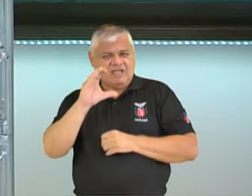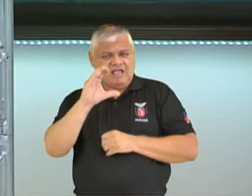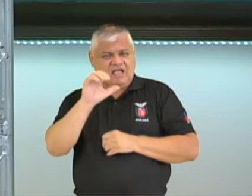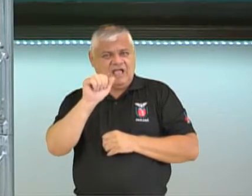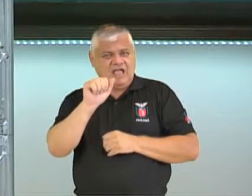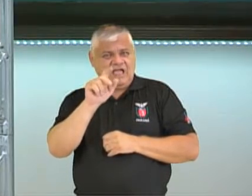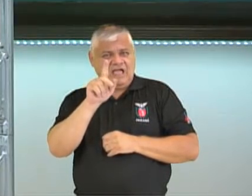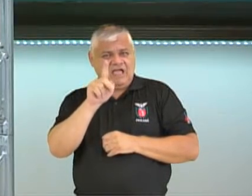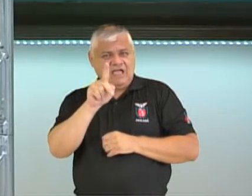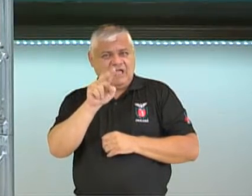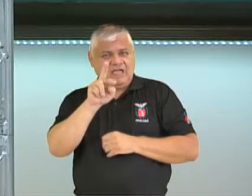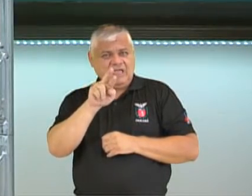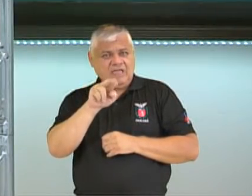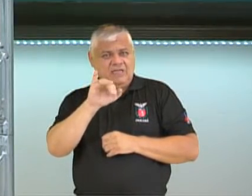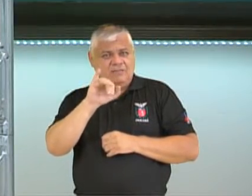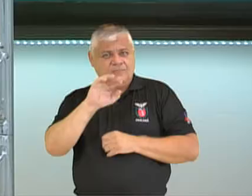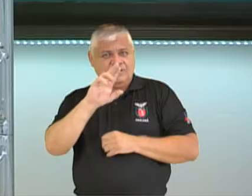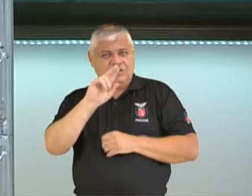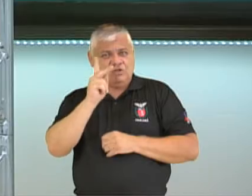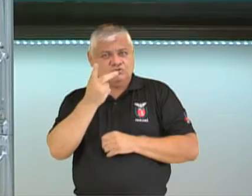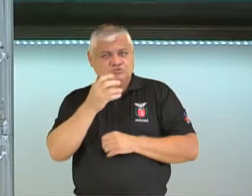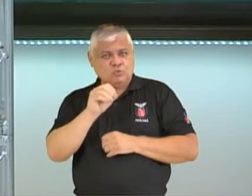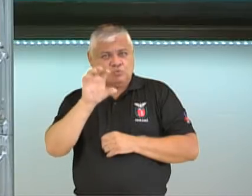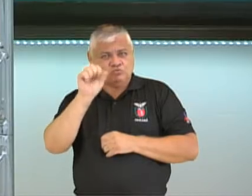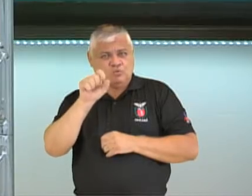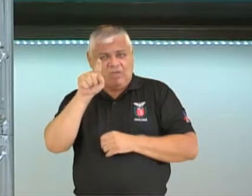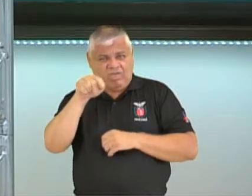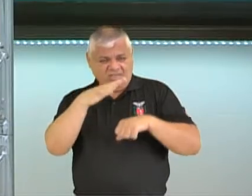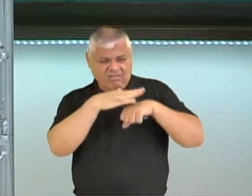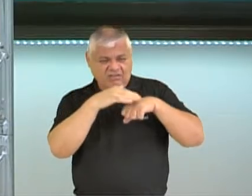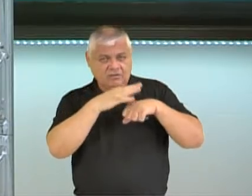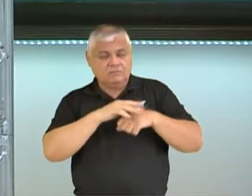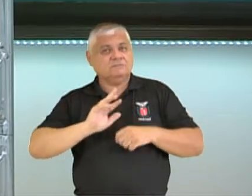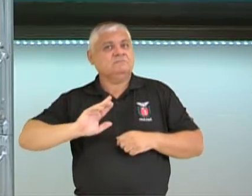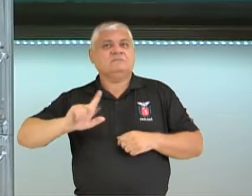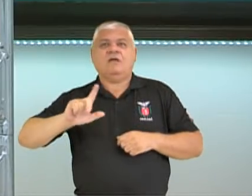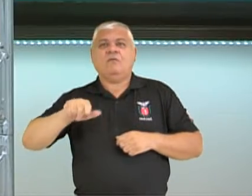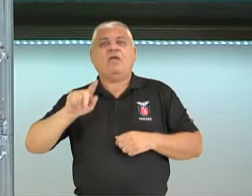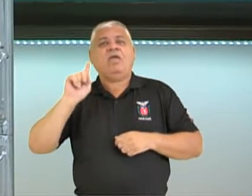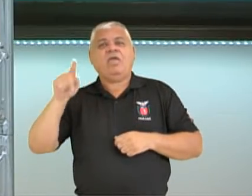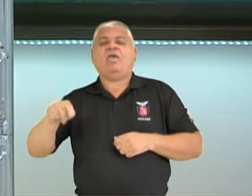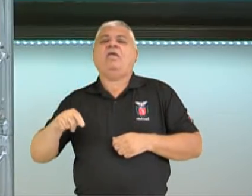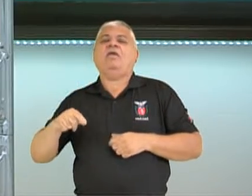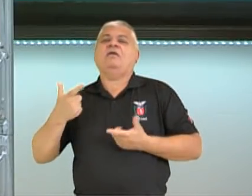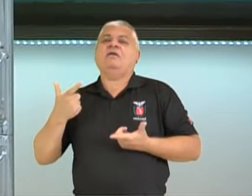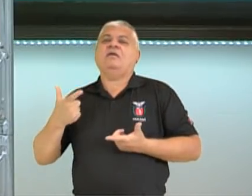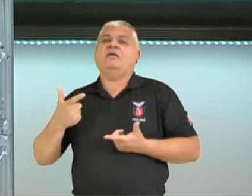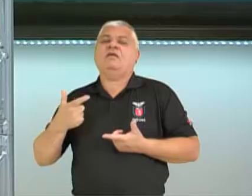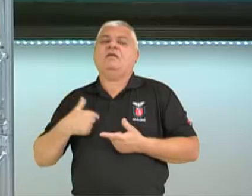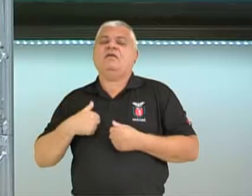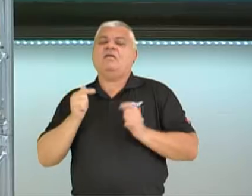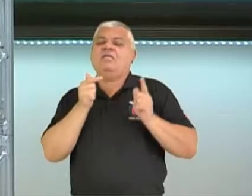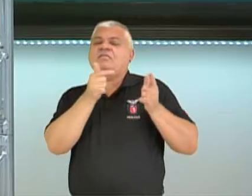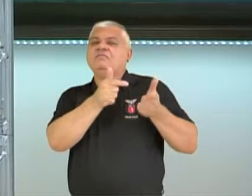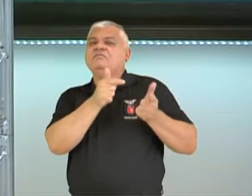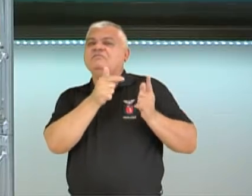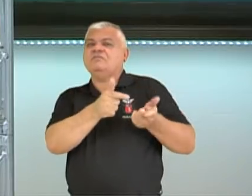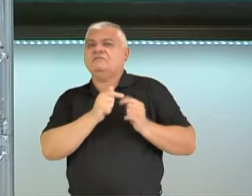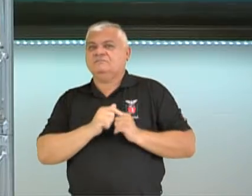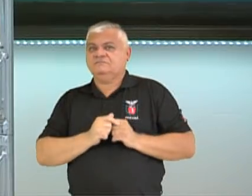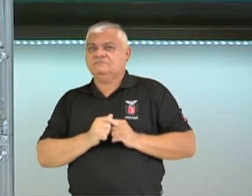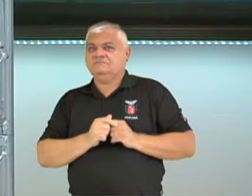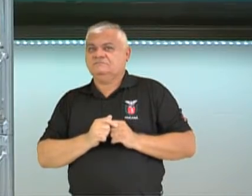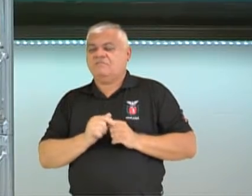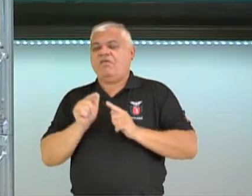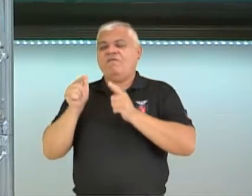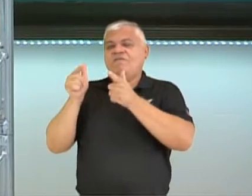caprichosinho, foi num jeito afetivo de falar? Não, foi de uma ironia dizendo que